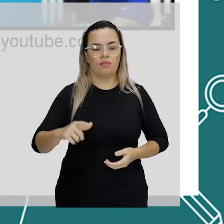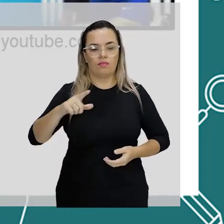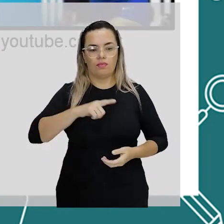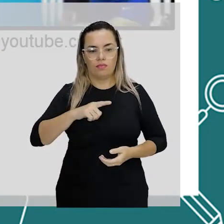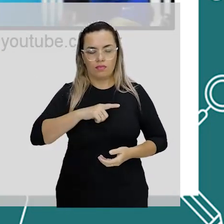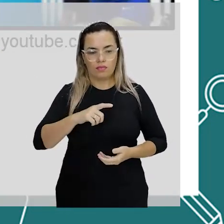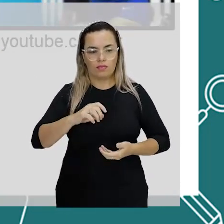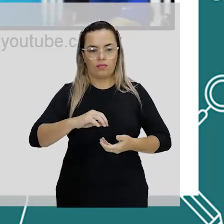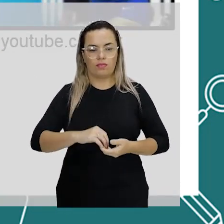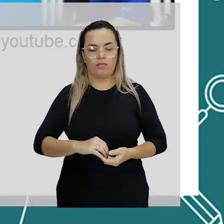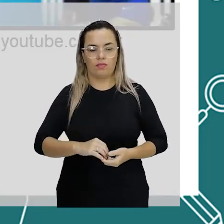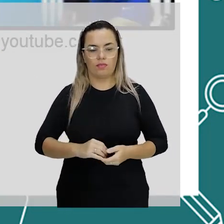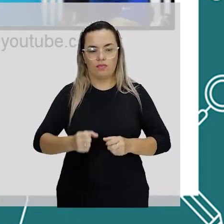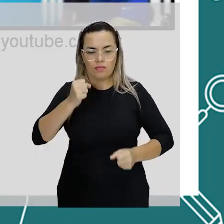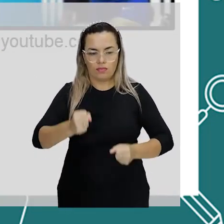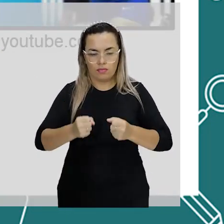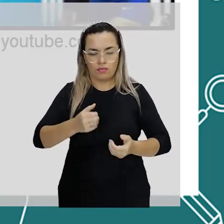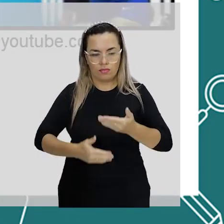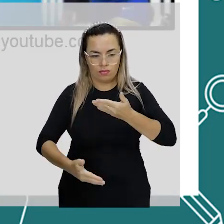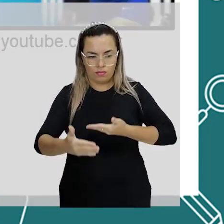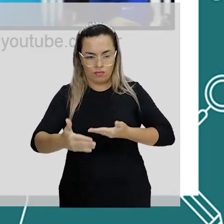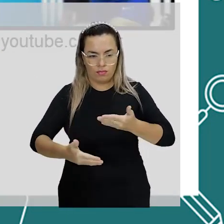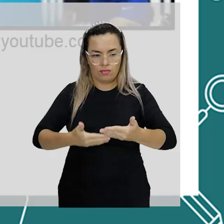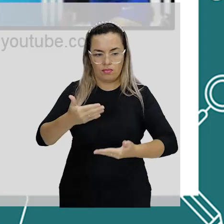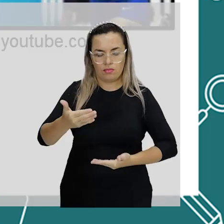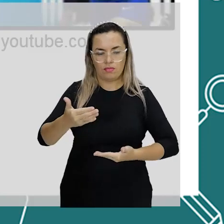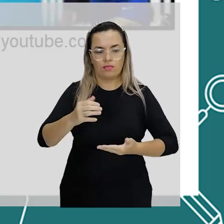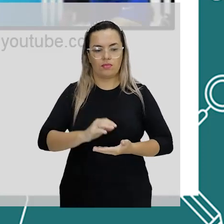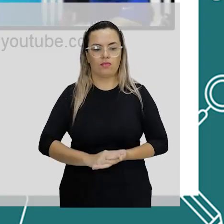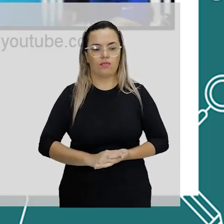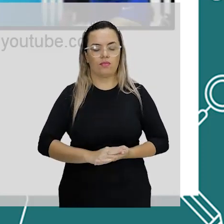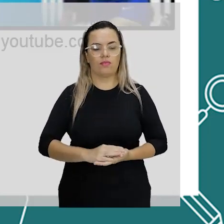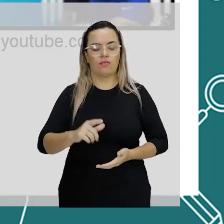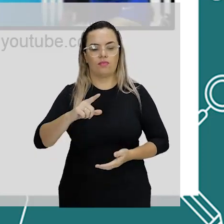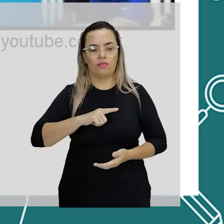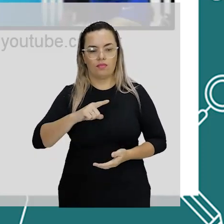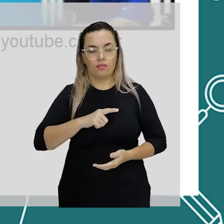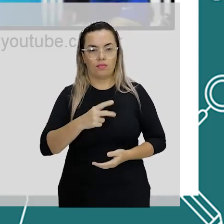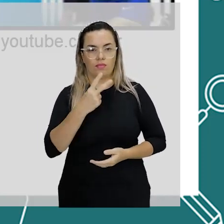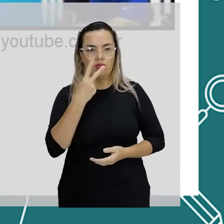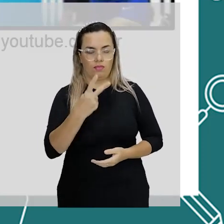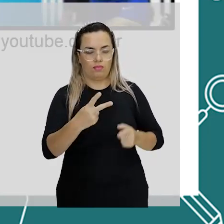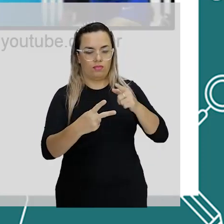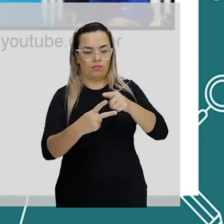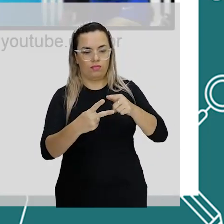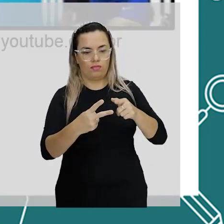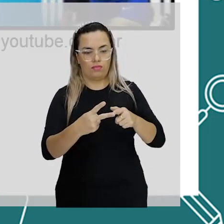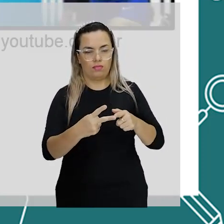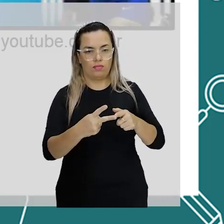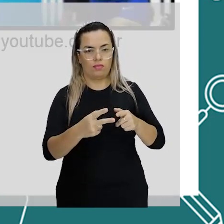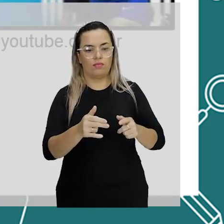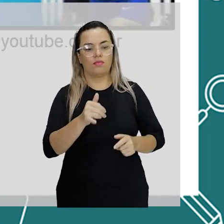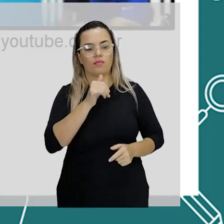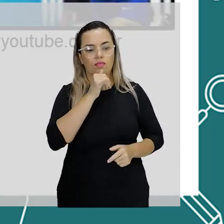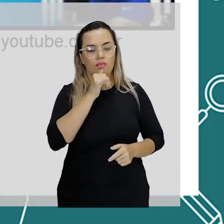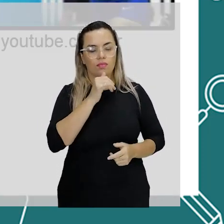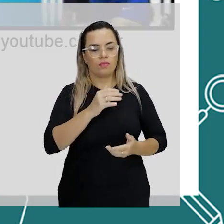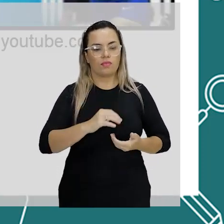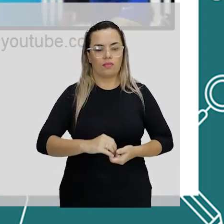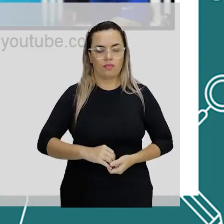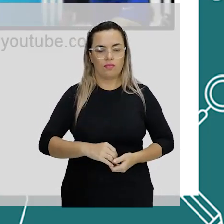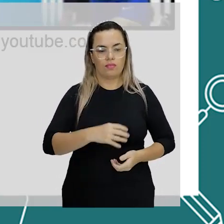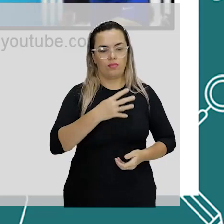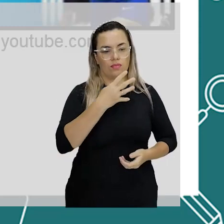de revezamento. Quais são as corridas de revezamento? Existem dois tipos de provas de revezamento. É